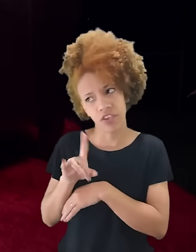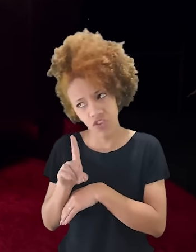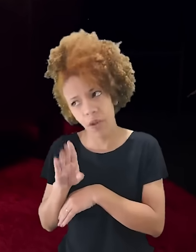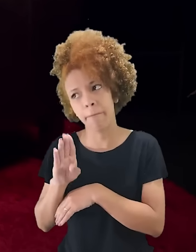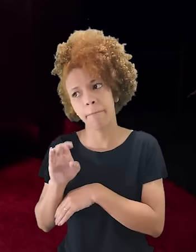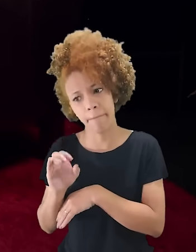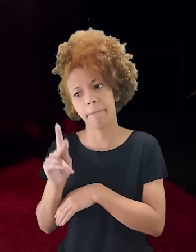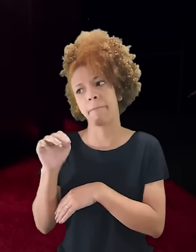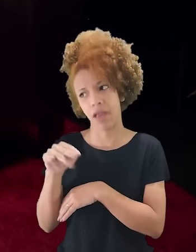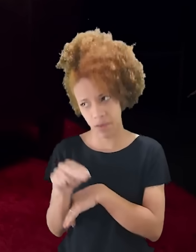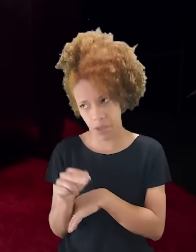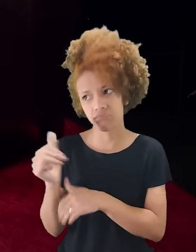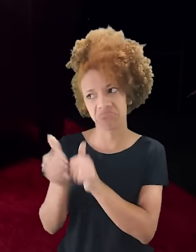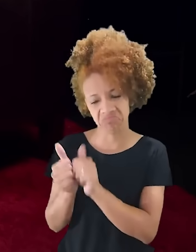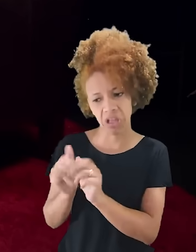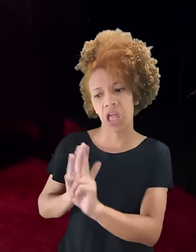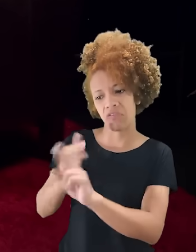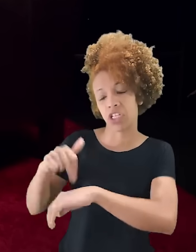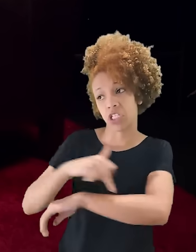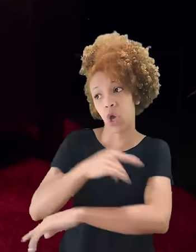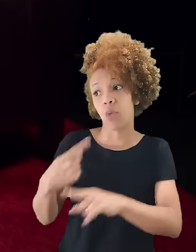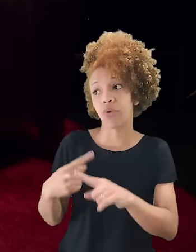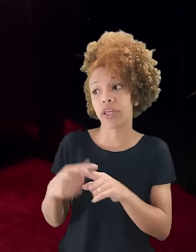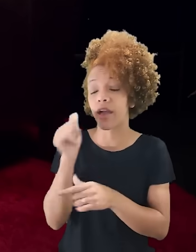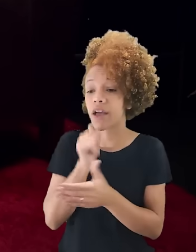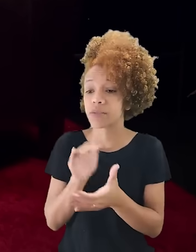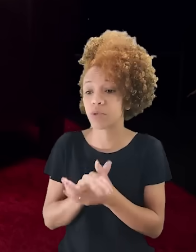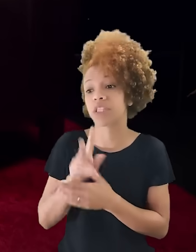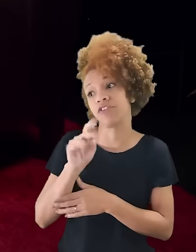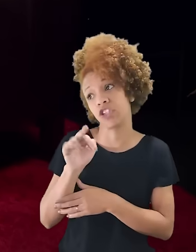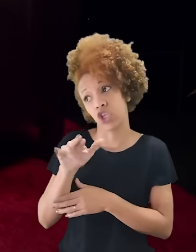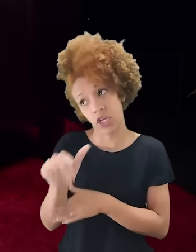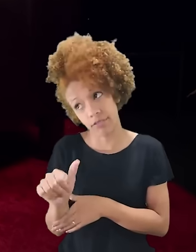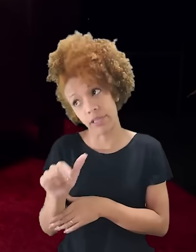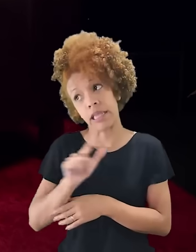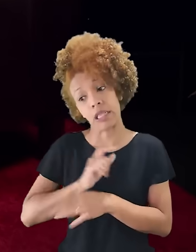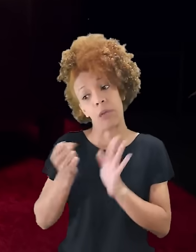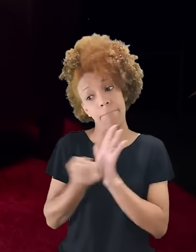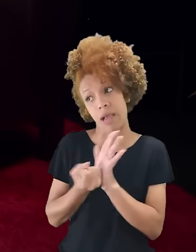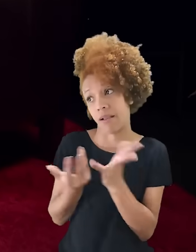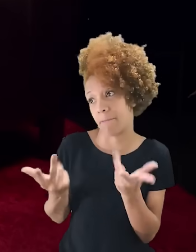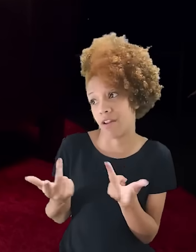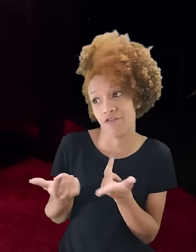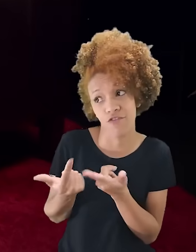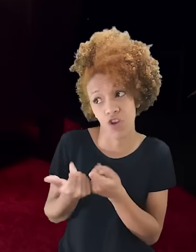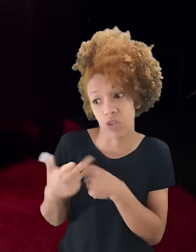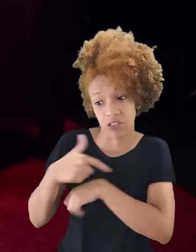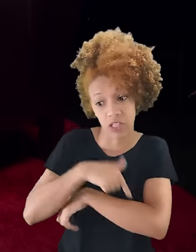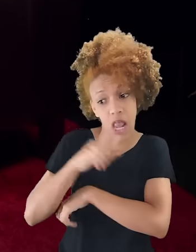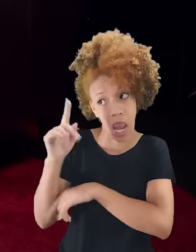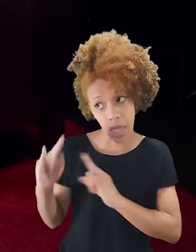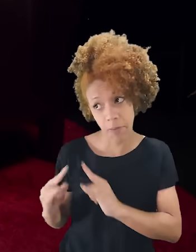David Beckham também virou um grande sinônimo de moda porque a esposa dele é Vitoria Beckham que tem uma marca maravilhosa eu fui no desfile dela